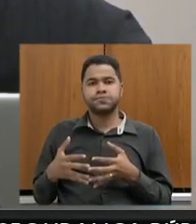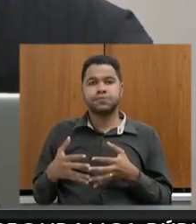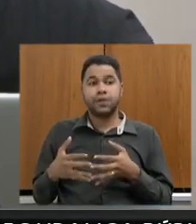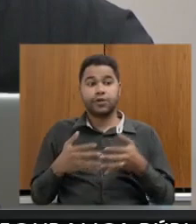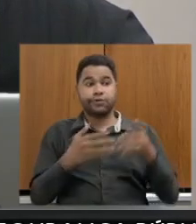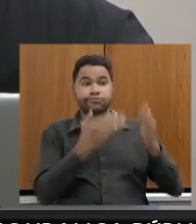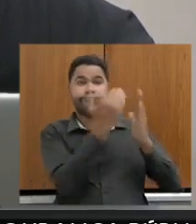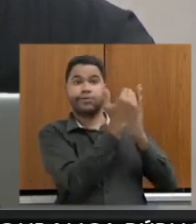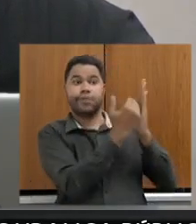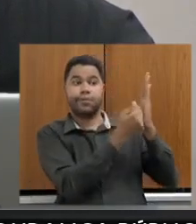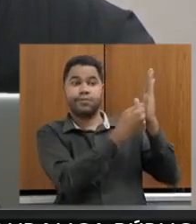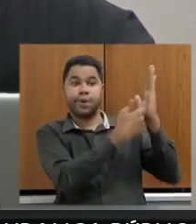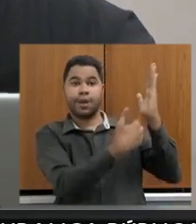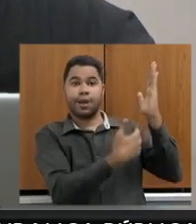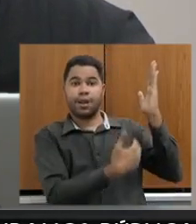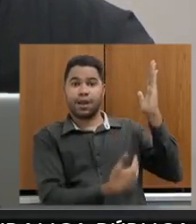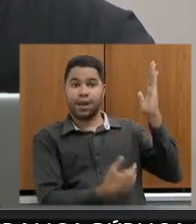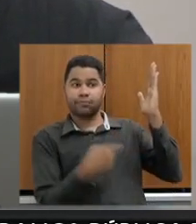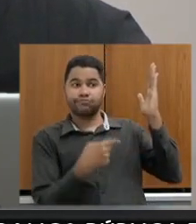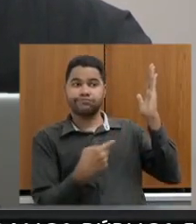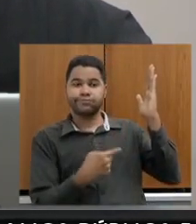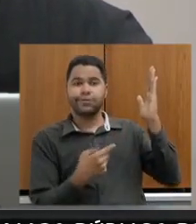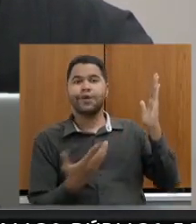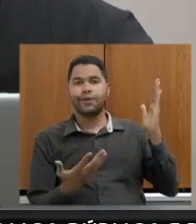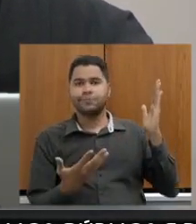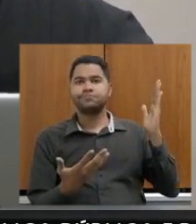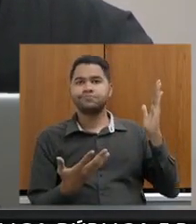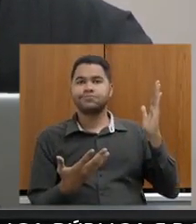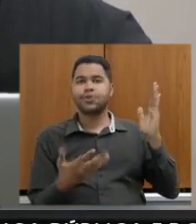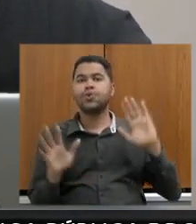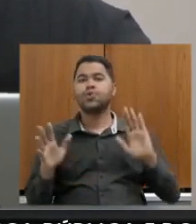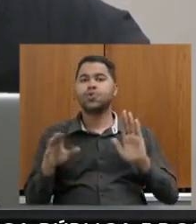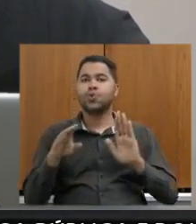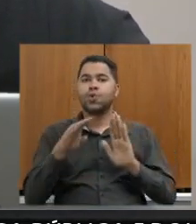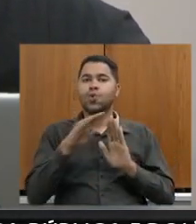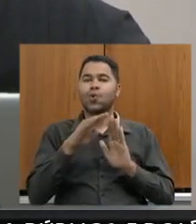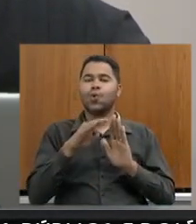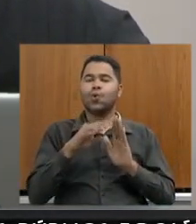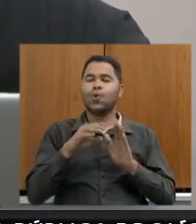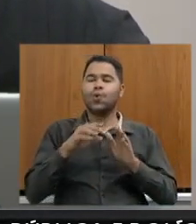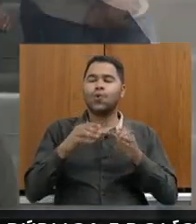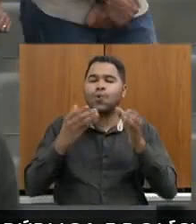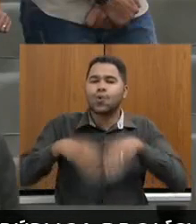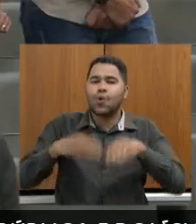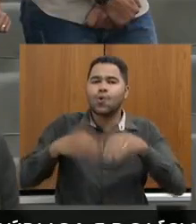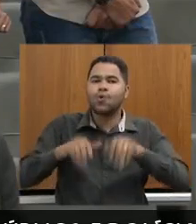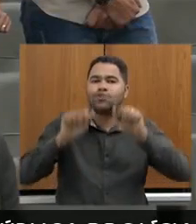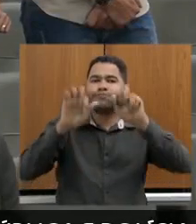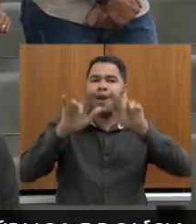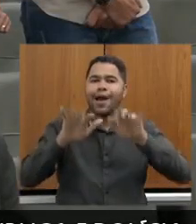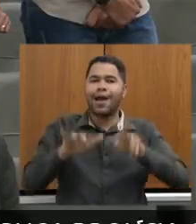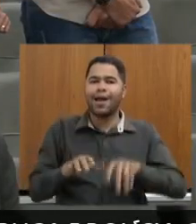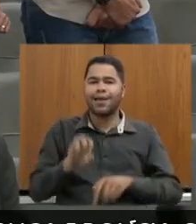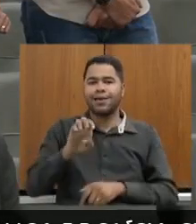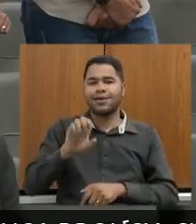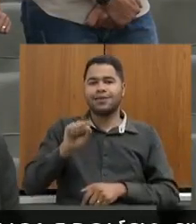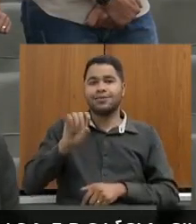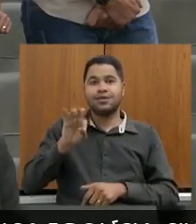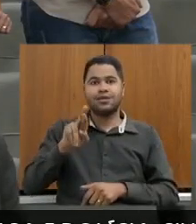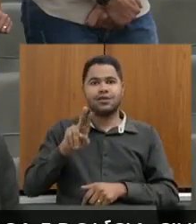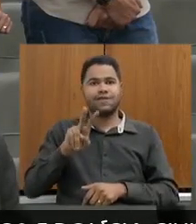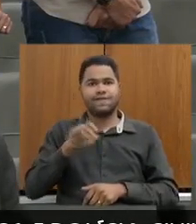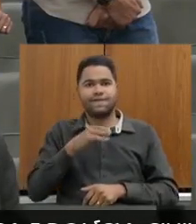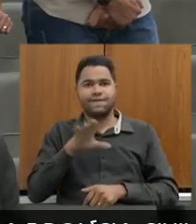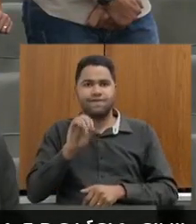excedentes do cargo olhando o concurso de escrivão eles a fizeram arredondamento mas estão